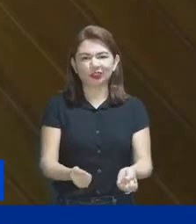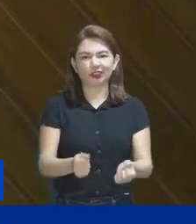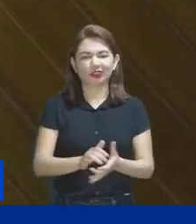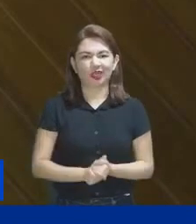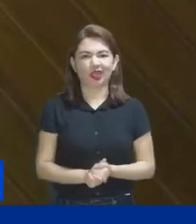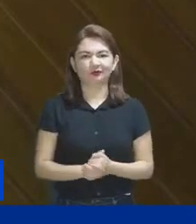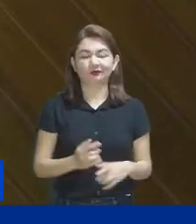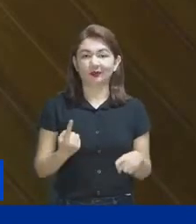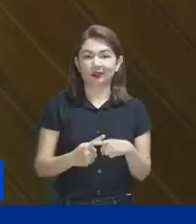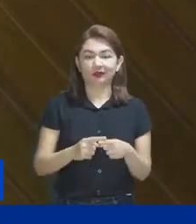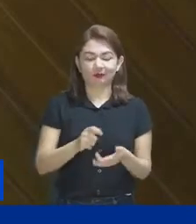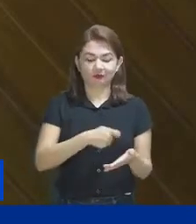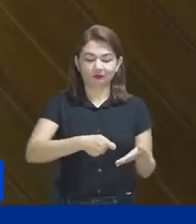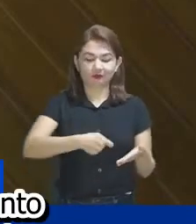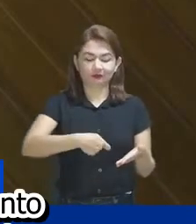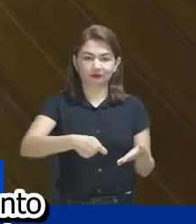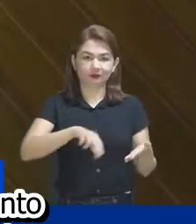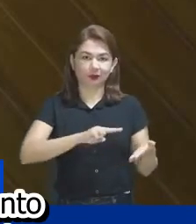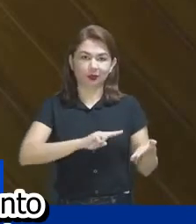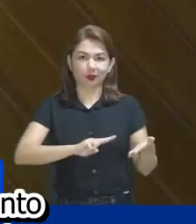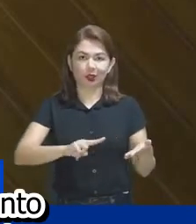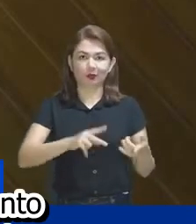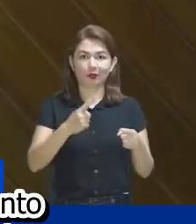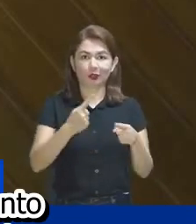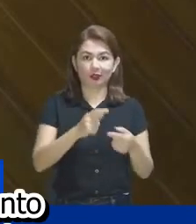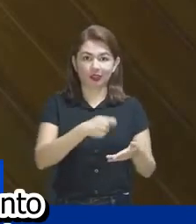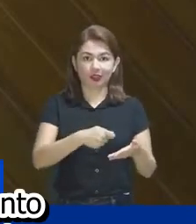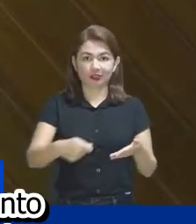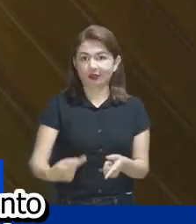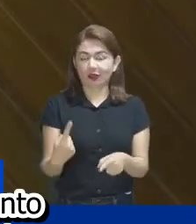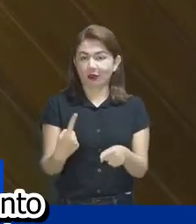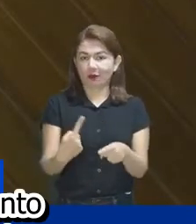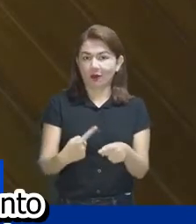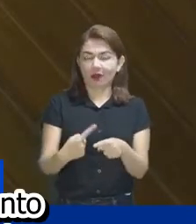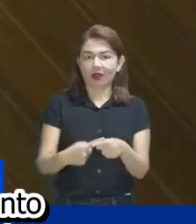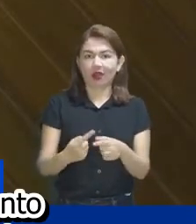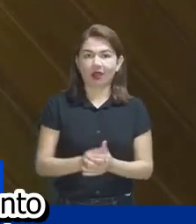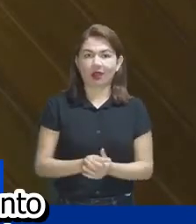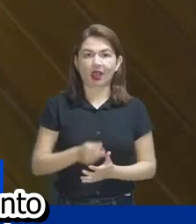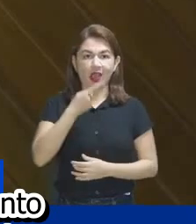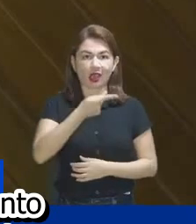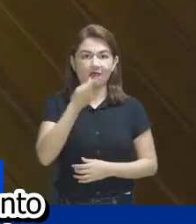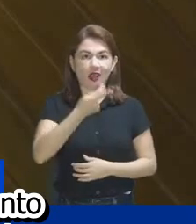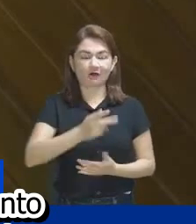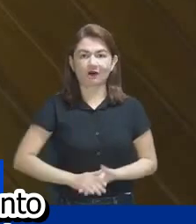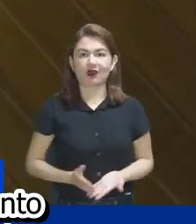essencial, que é a assinatura. E não contém assinatura porque esse depoimento, além de